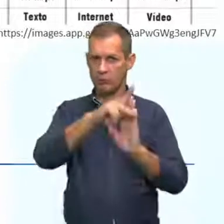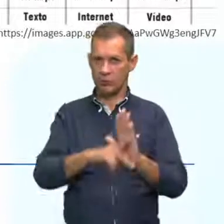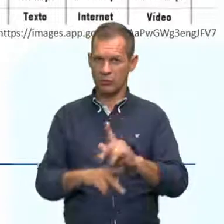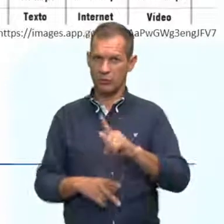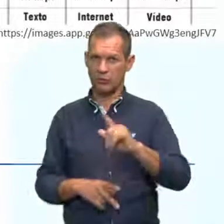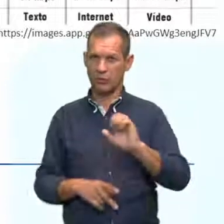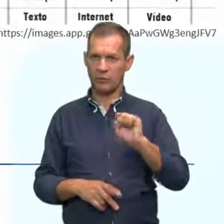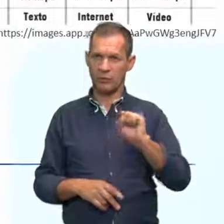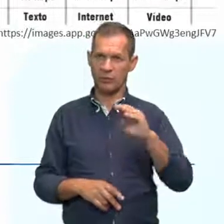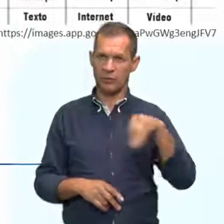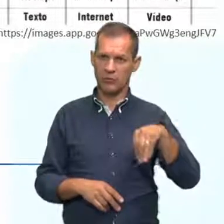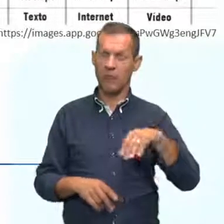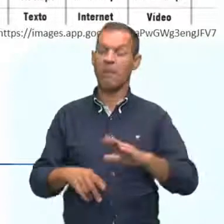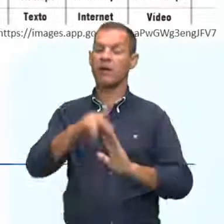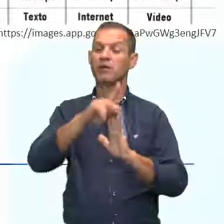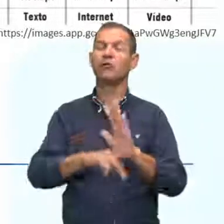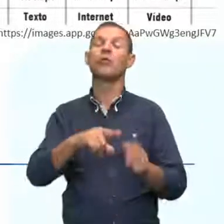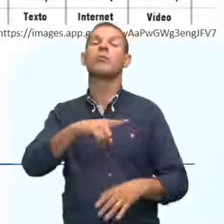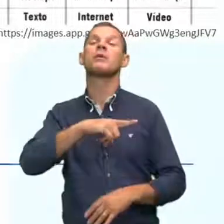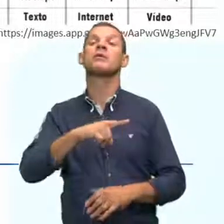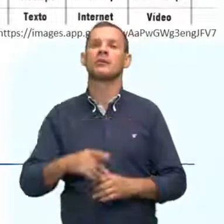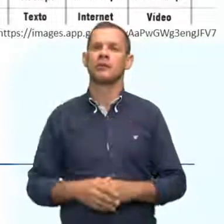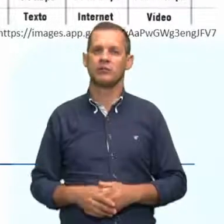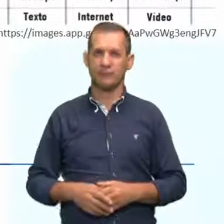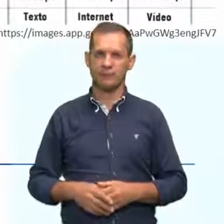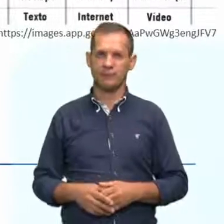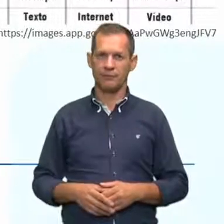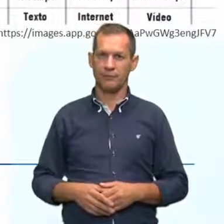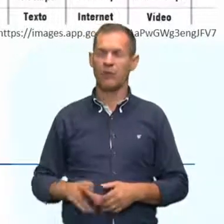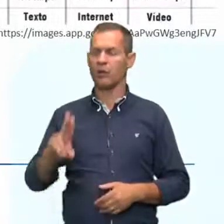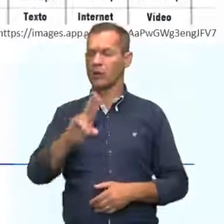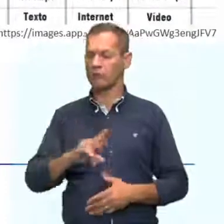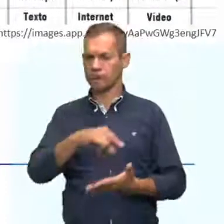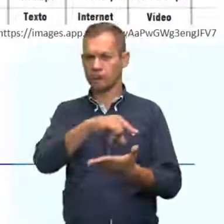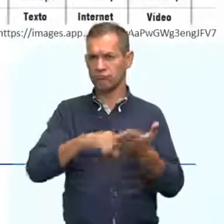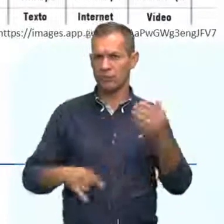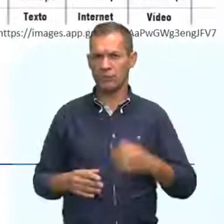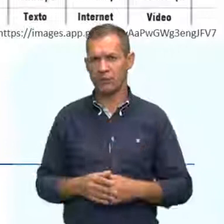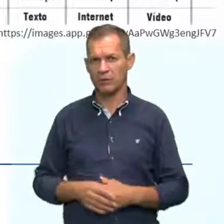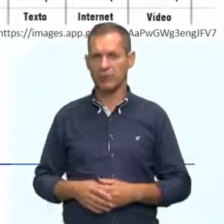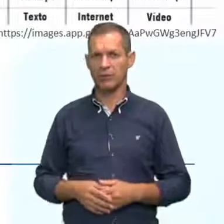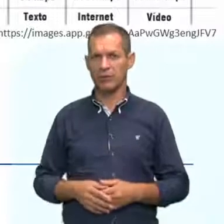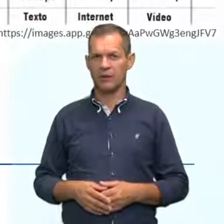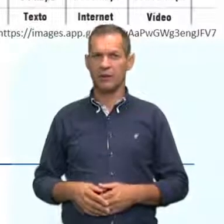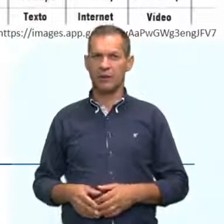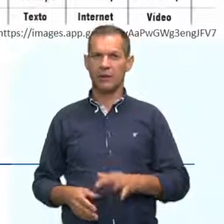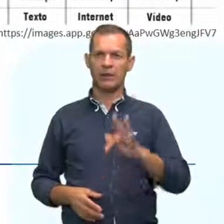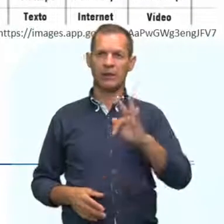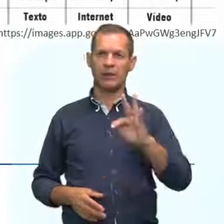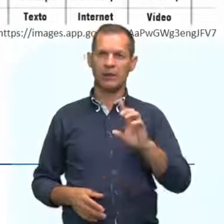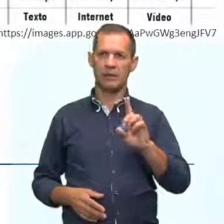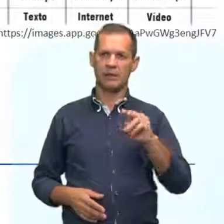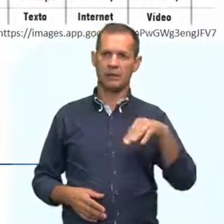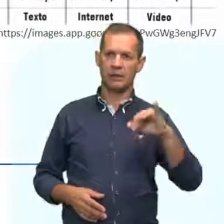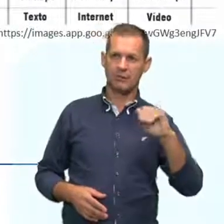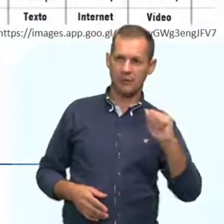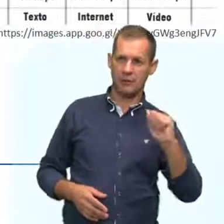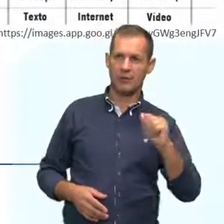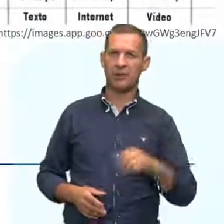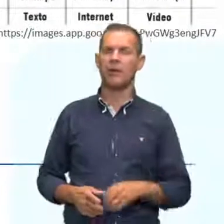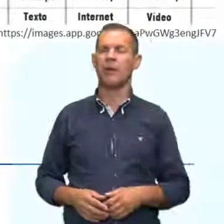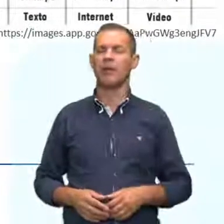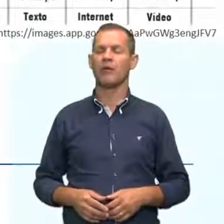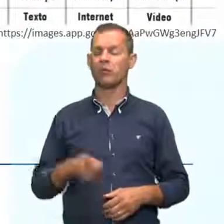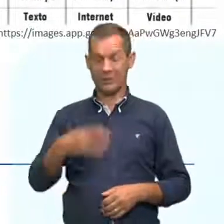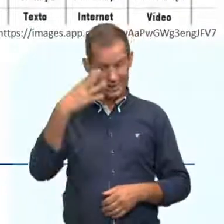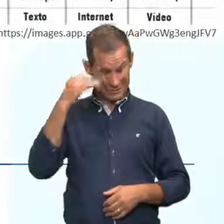GSM, e o que esse protocolo tem? Ele utiliza FDMA. FDMA,